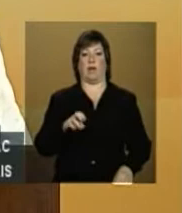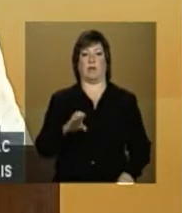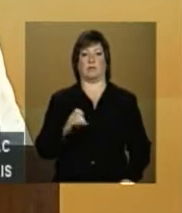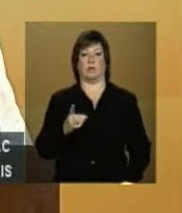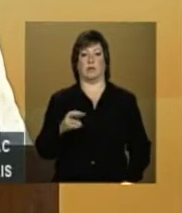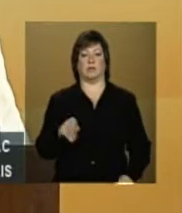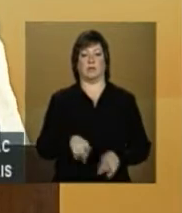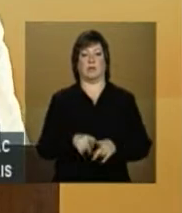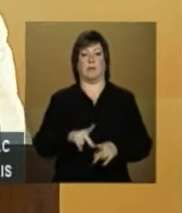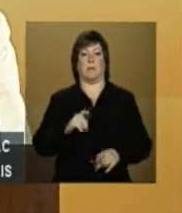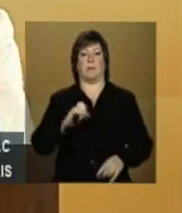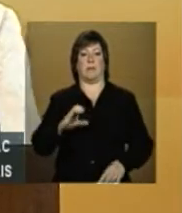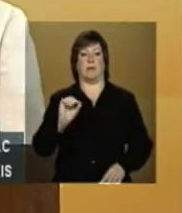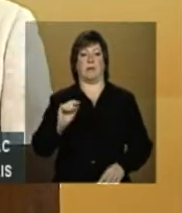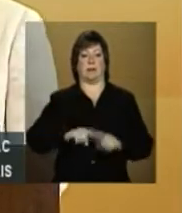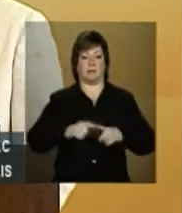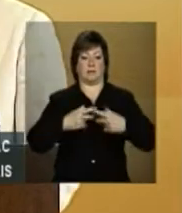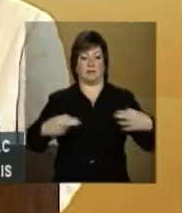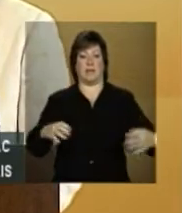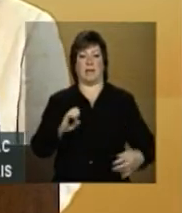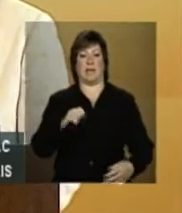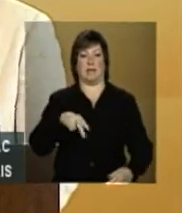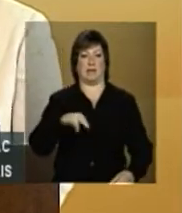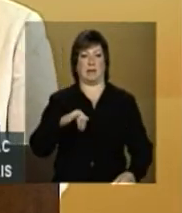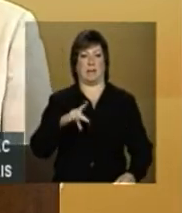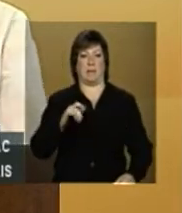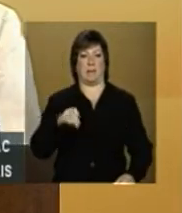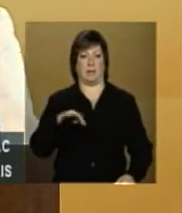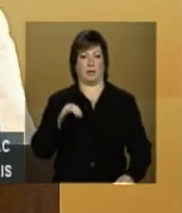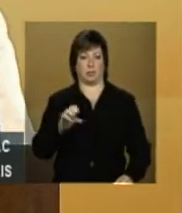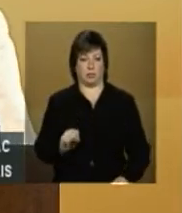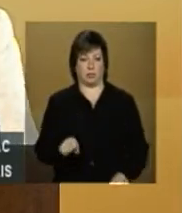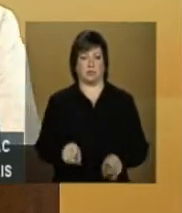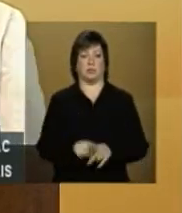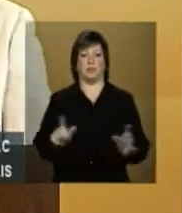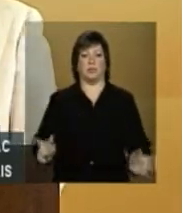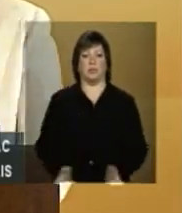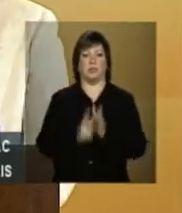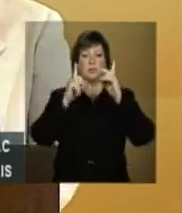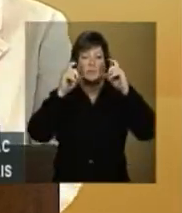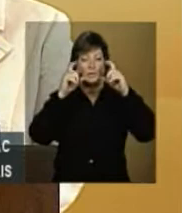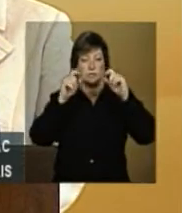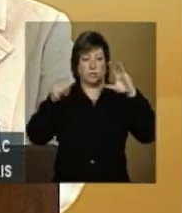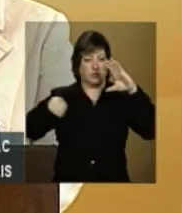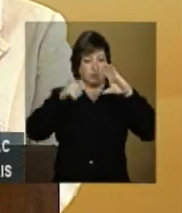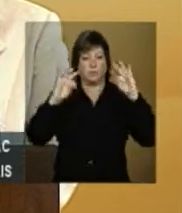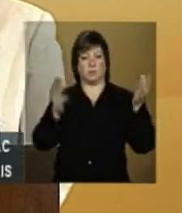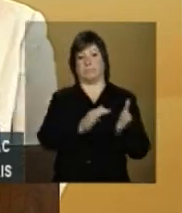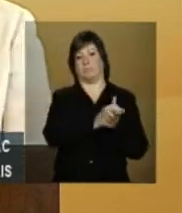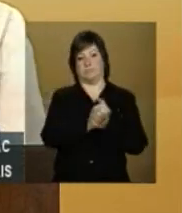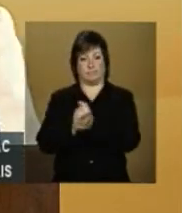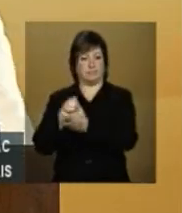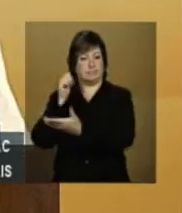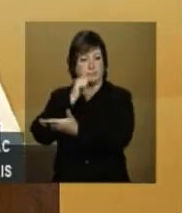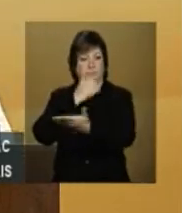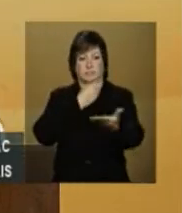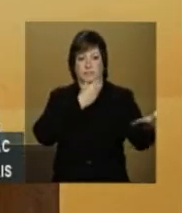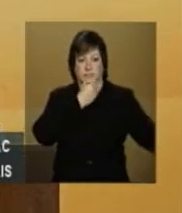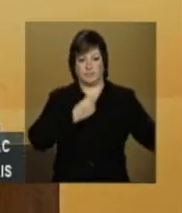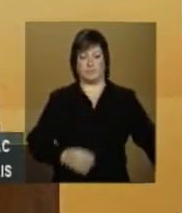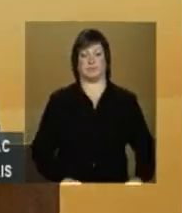PAC Equipamentos. Cumprimentar os senhores jornalistas, fotógrafos e cinegrafistas. Senhoras e